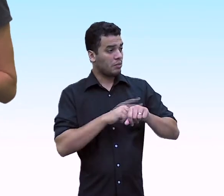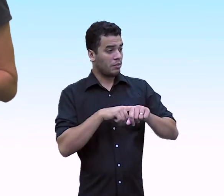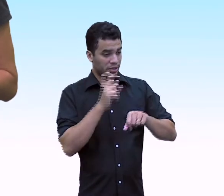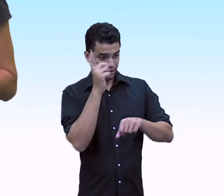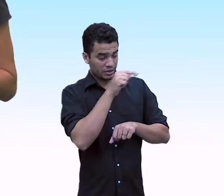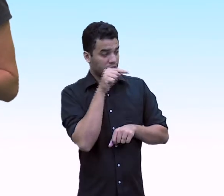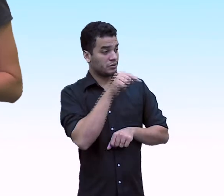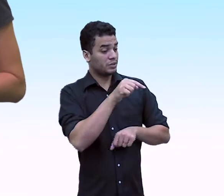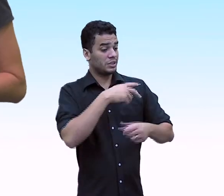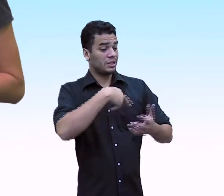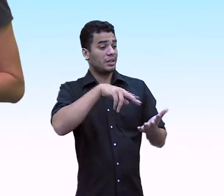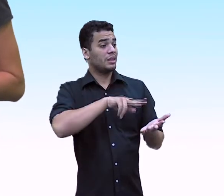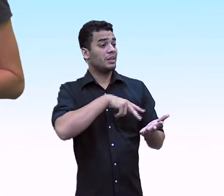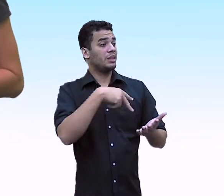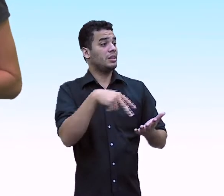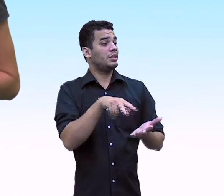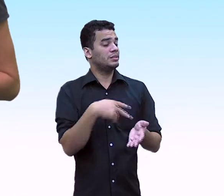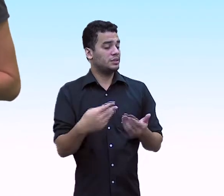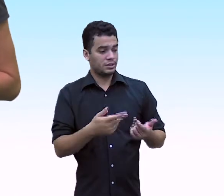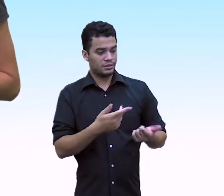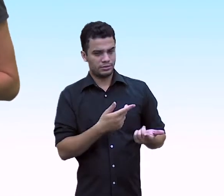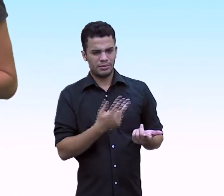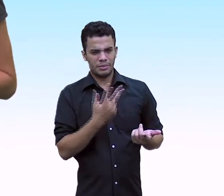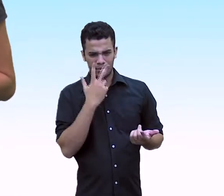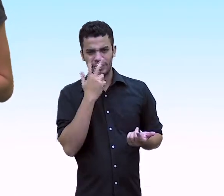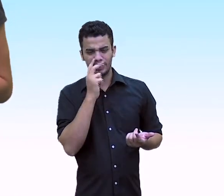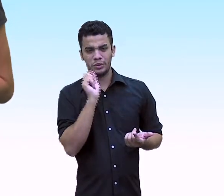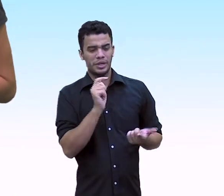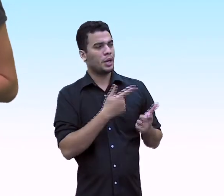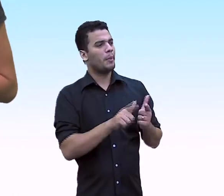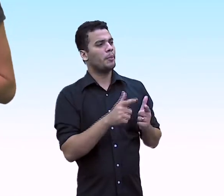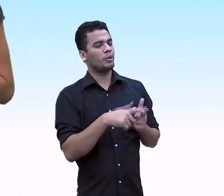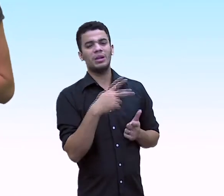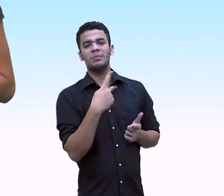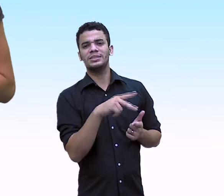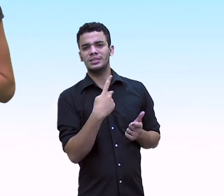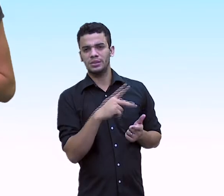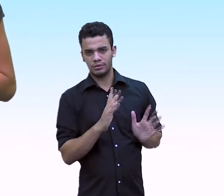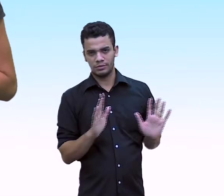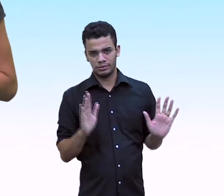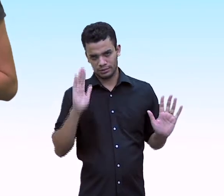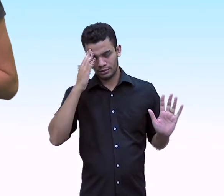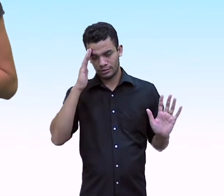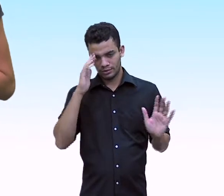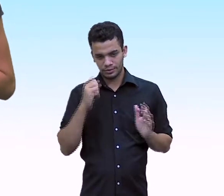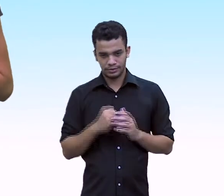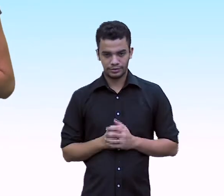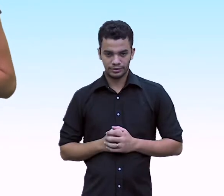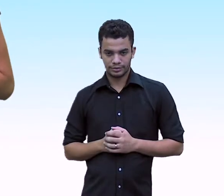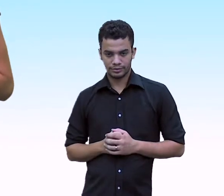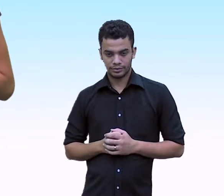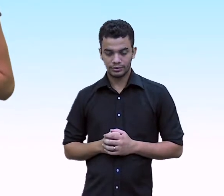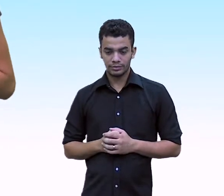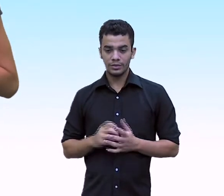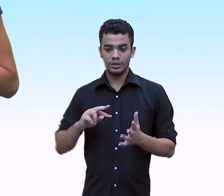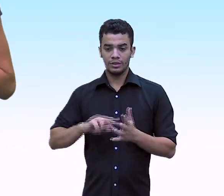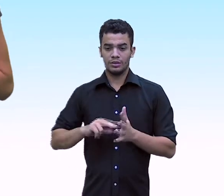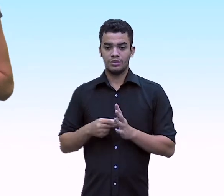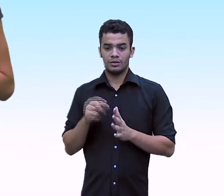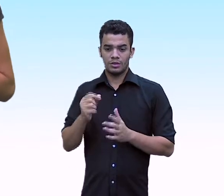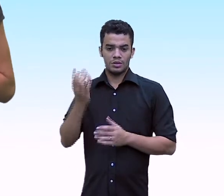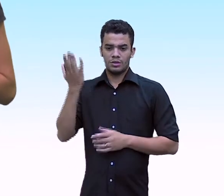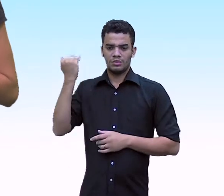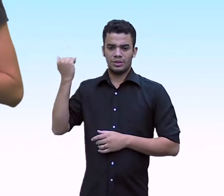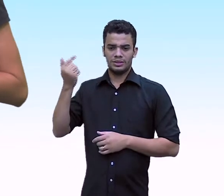adaptada para as crianças, de uma época em que não se existia textos para crianças.